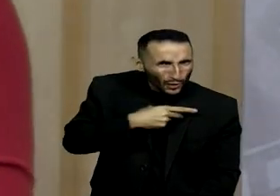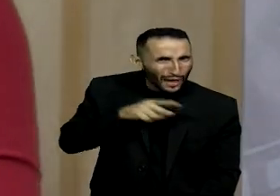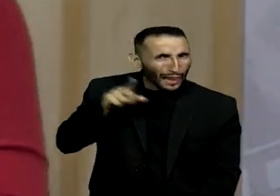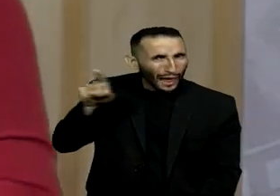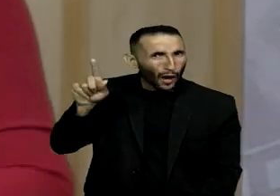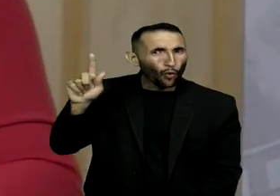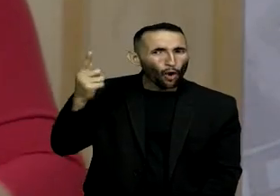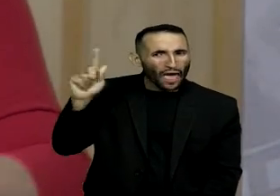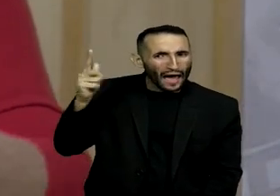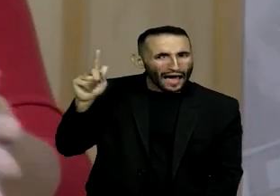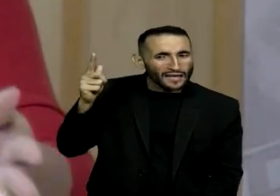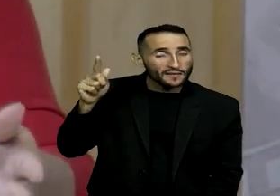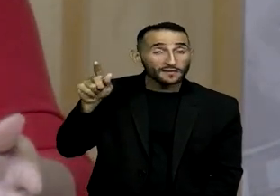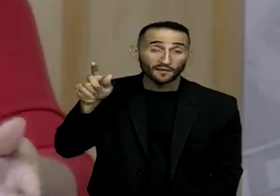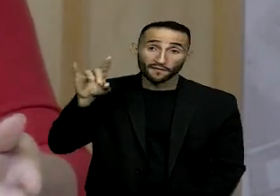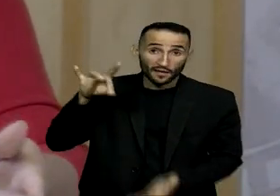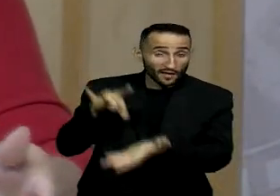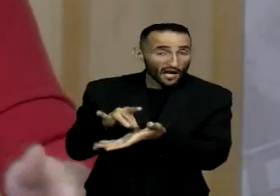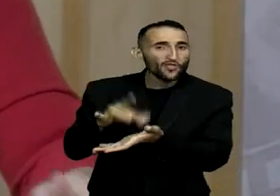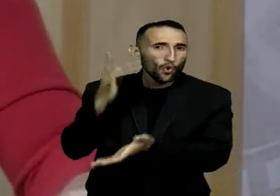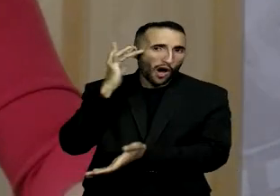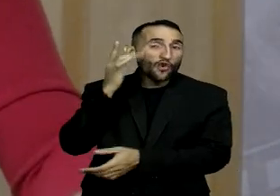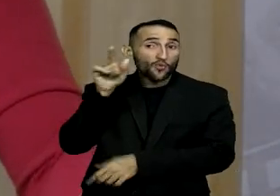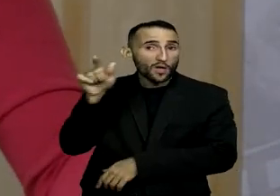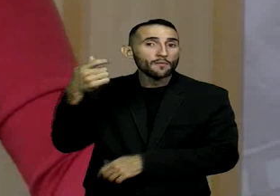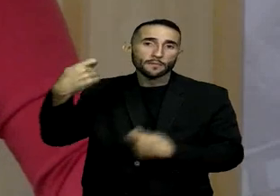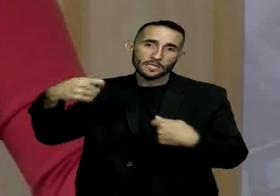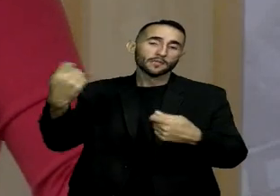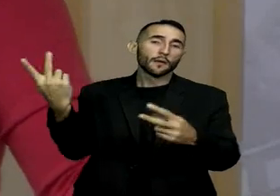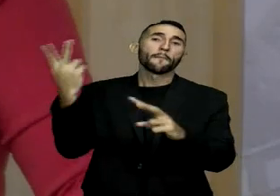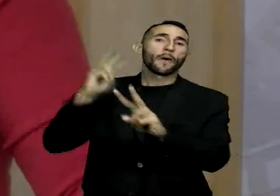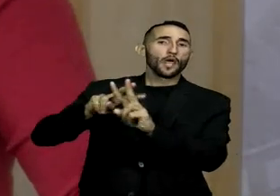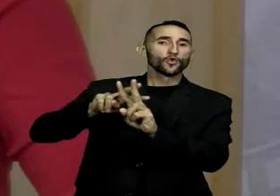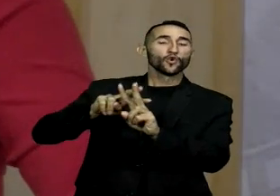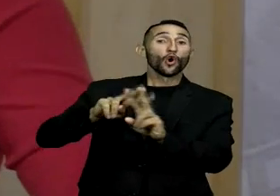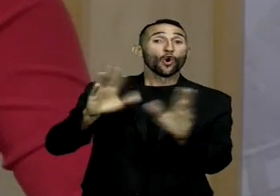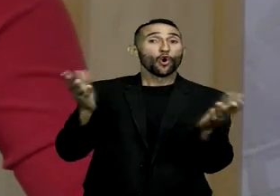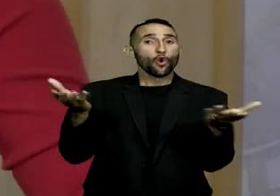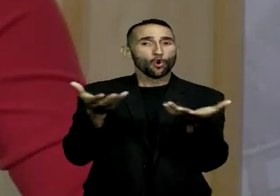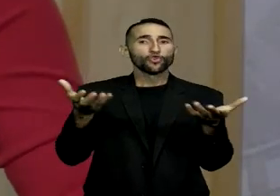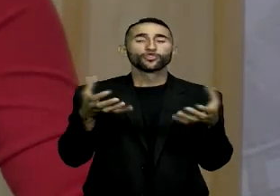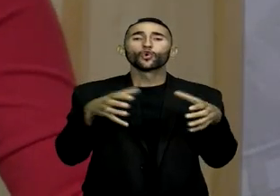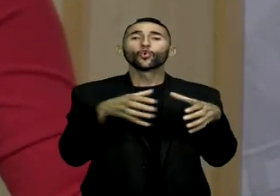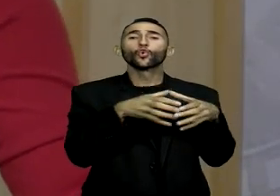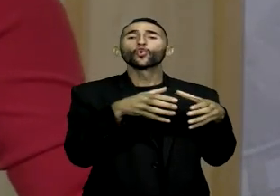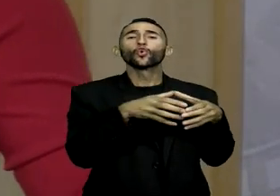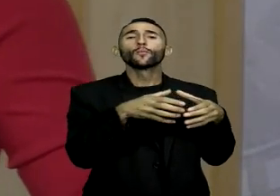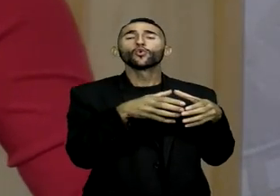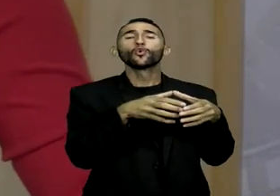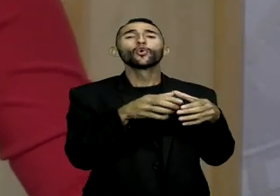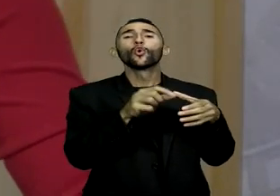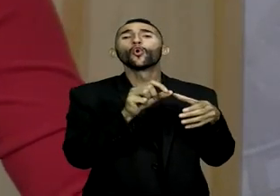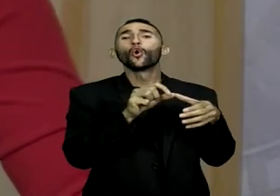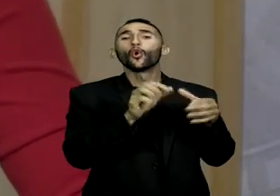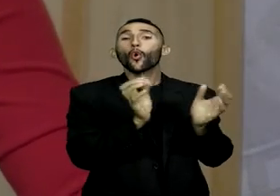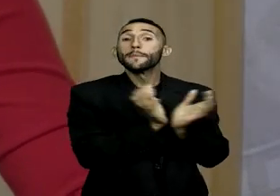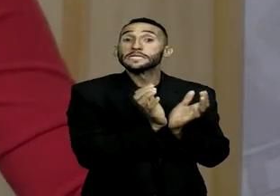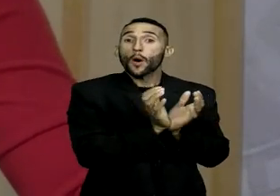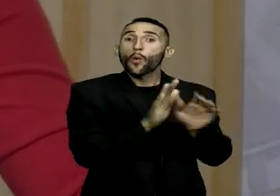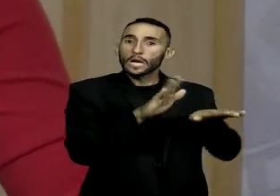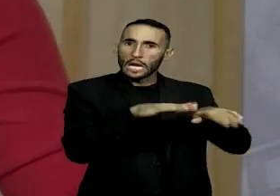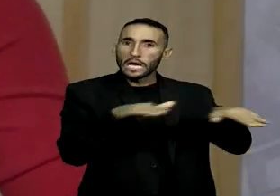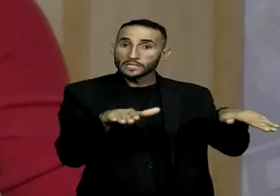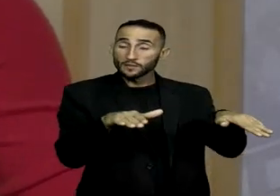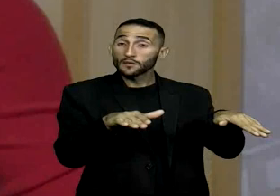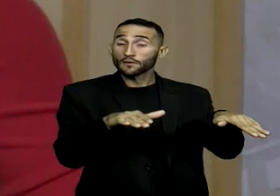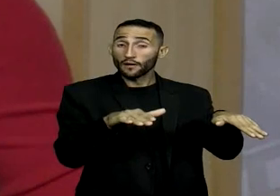cara deveria estar preso, pastor Paulo. Hoje nós comentávamos na comissão da criança que muito